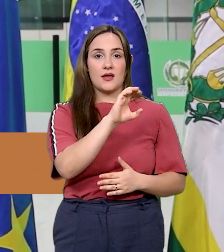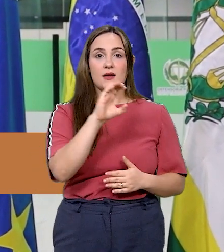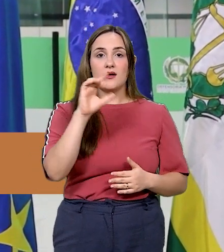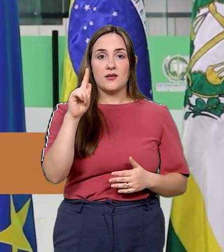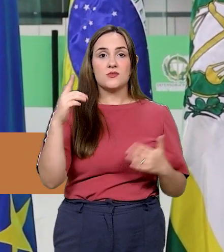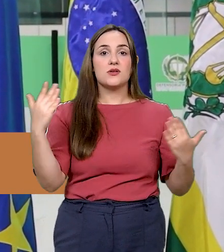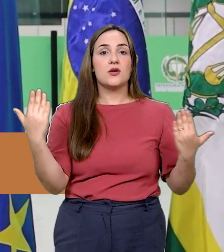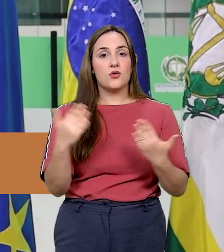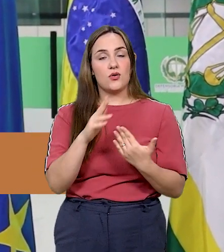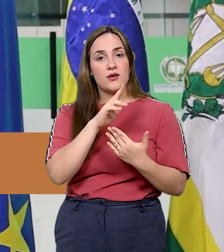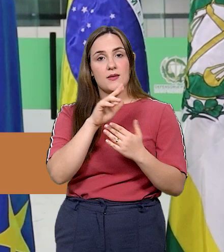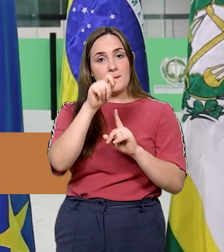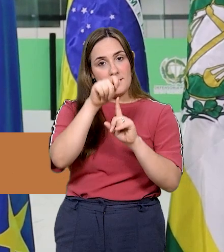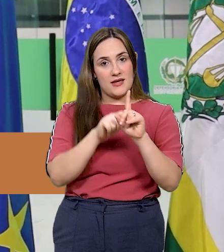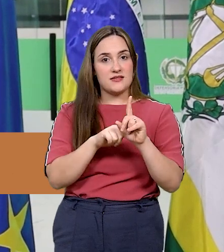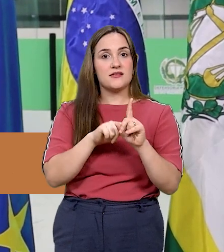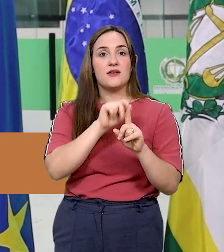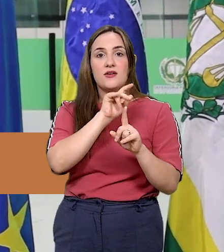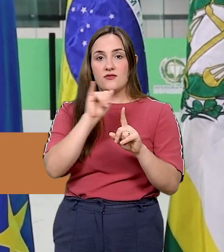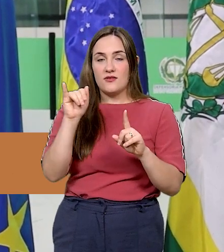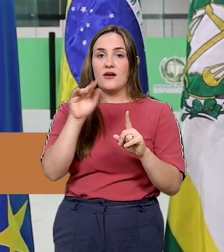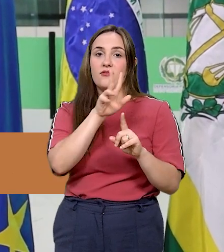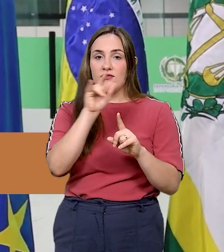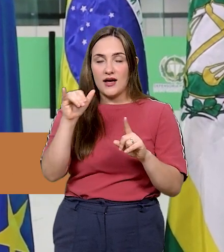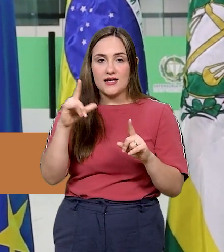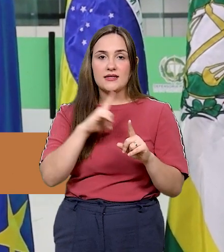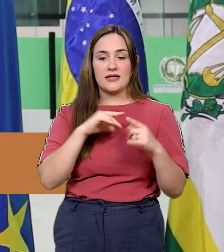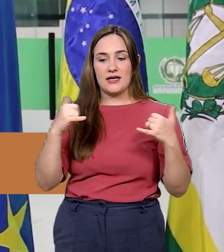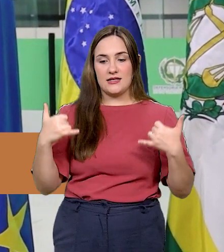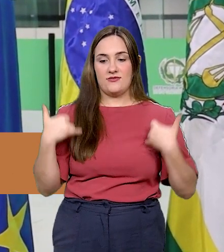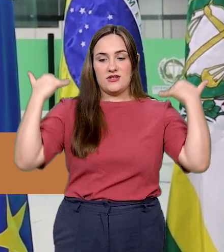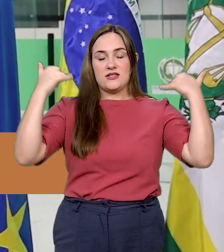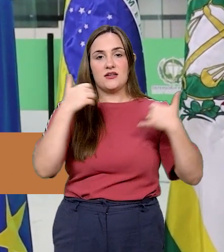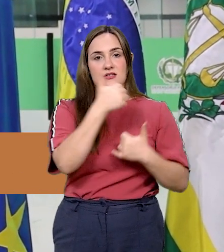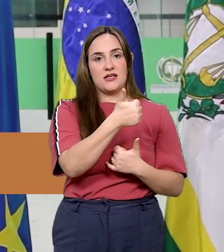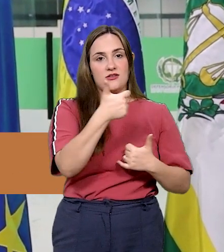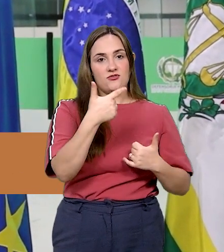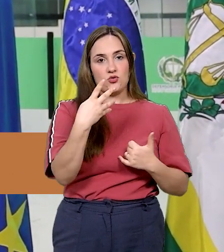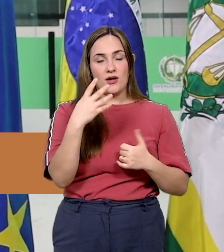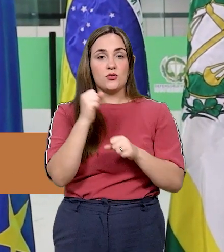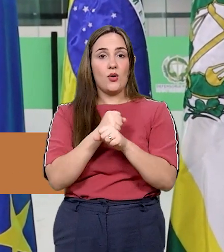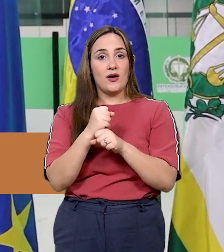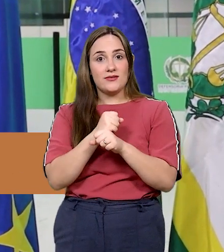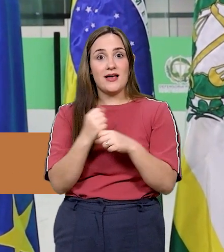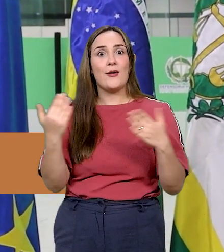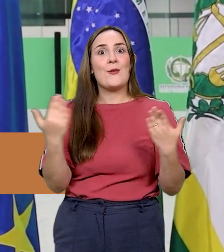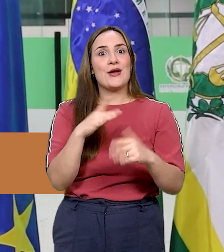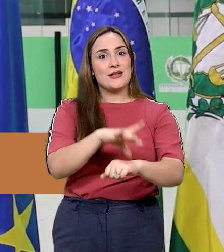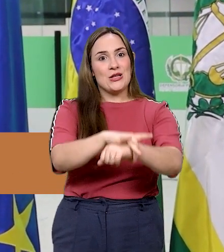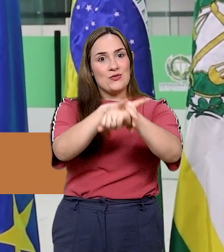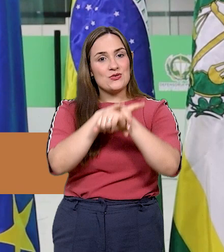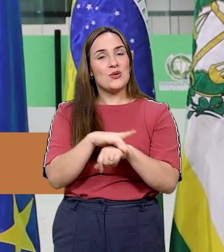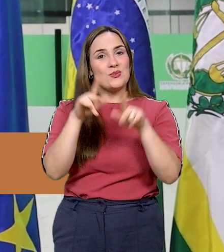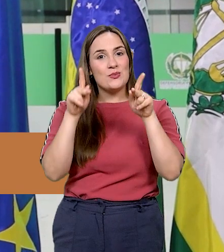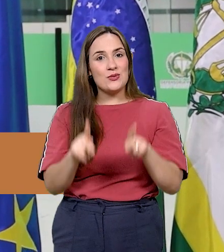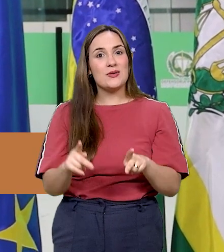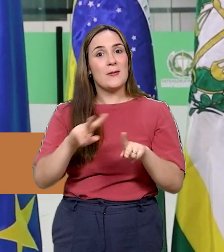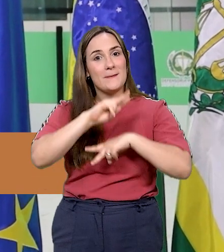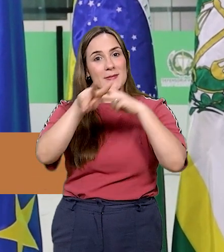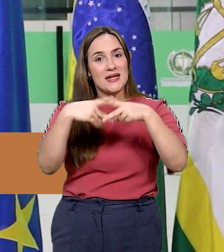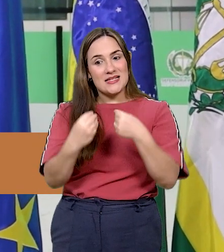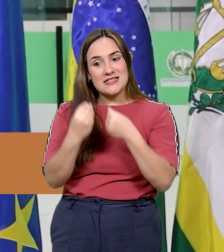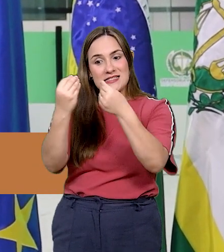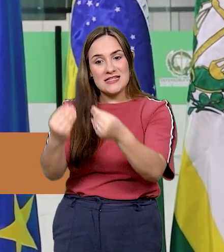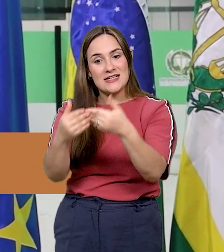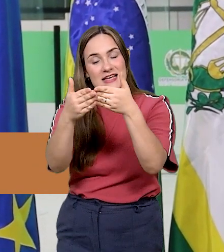completará esse mês 124 anos e a Defensoria Pública de Mato Grosso do Sul oferece mais uma unidade de atendimento